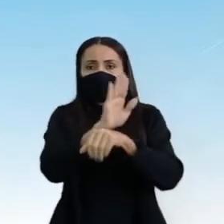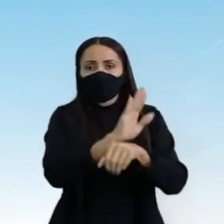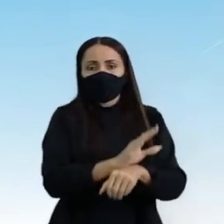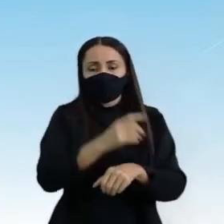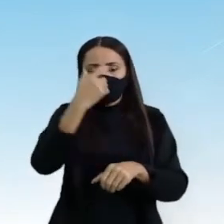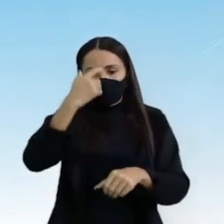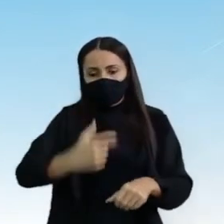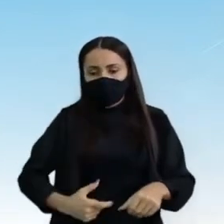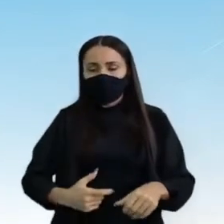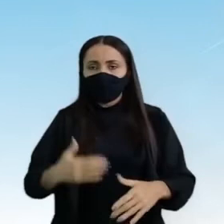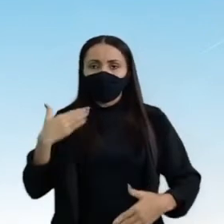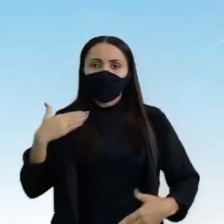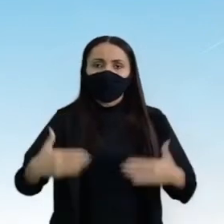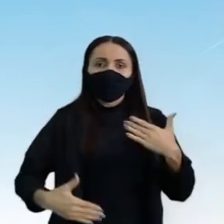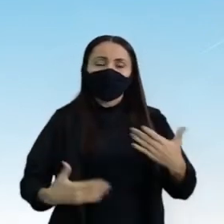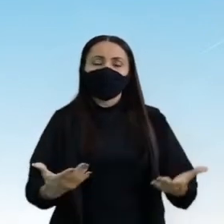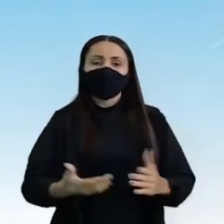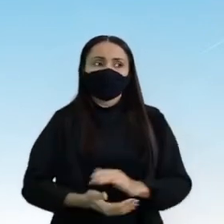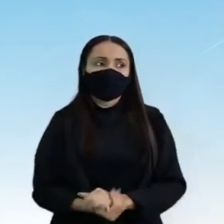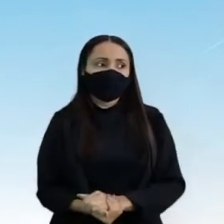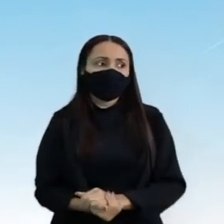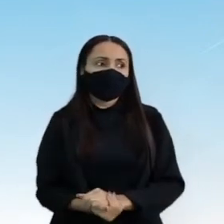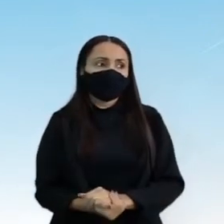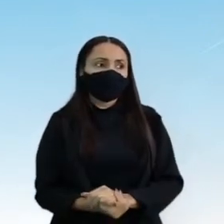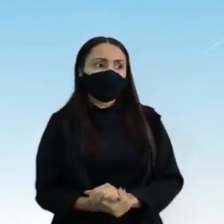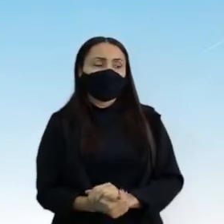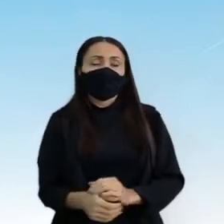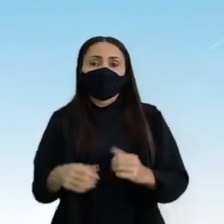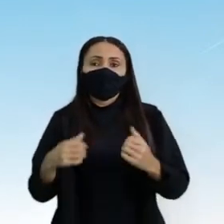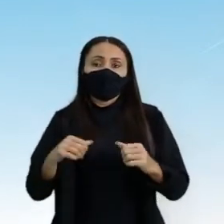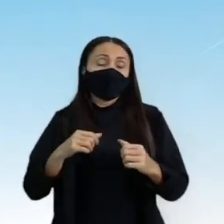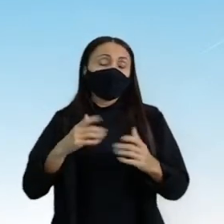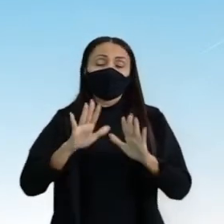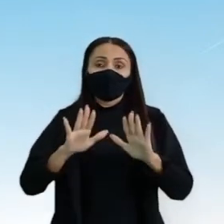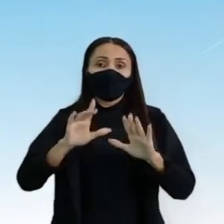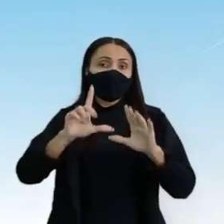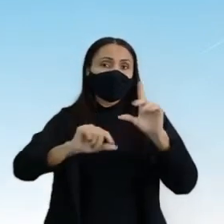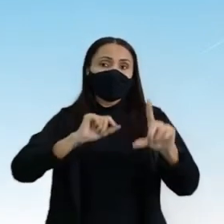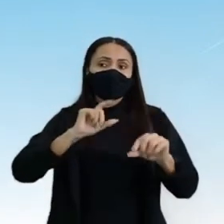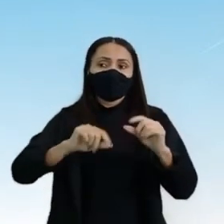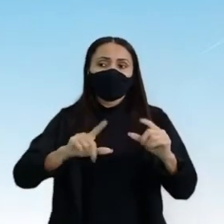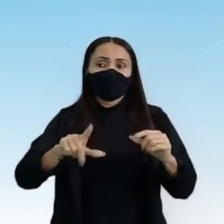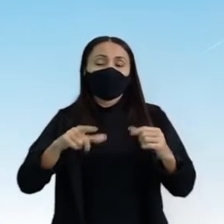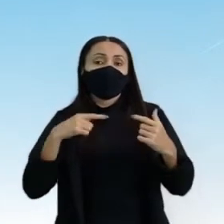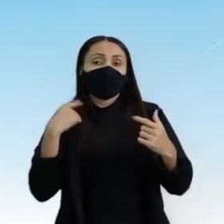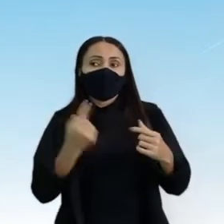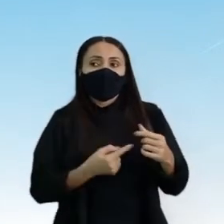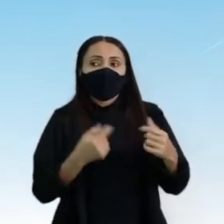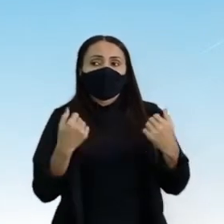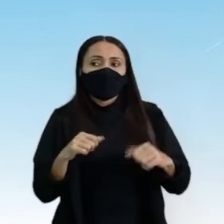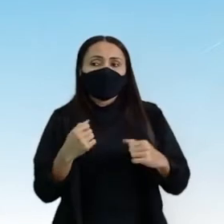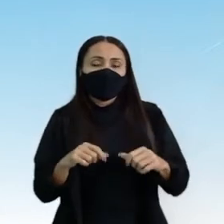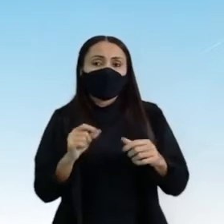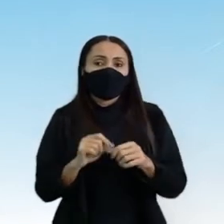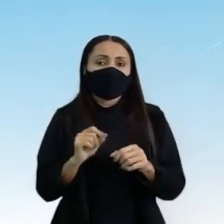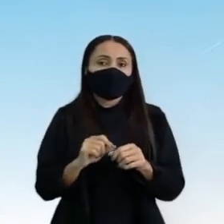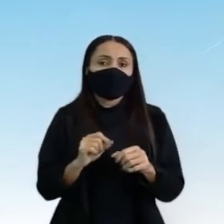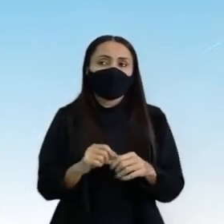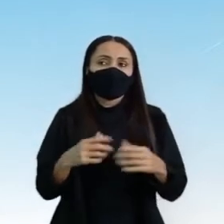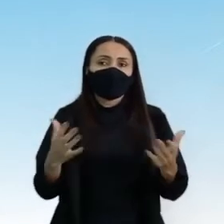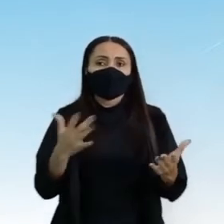gente precisa. Atividade física, repetindo, não é uma opção. Nós precisamos fazer por uma questão